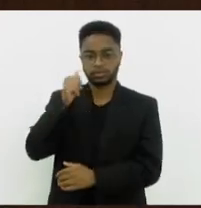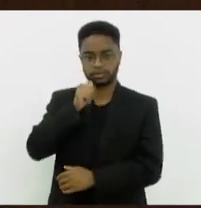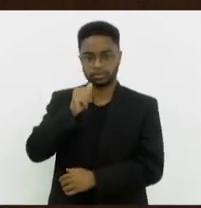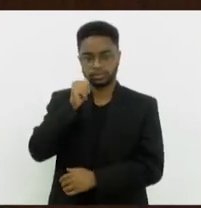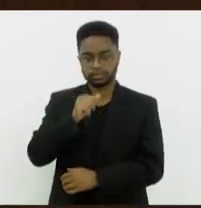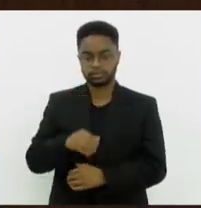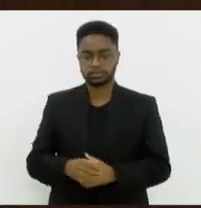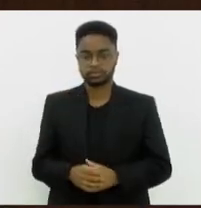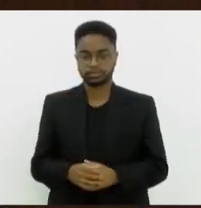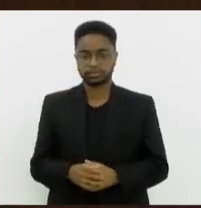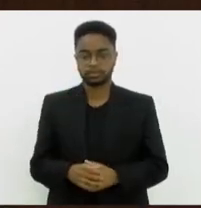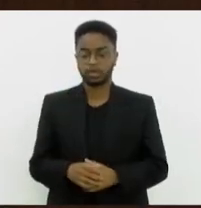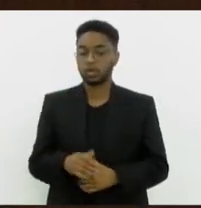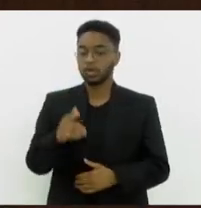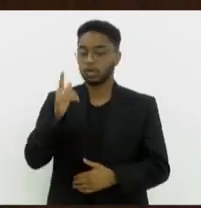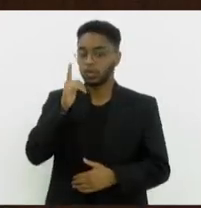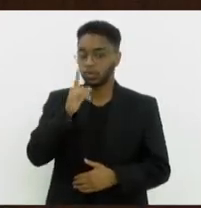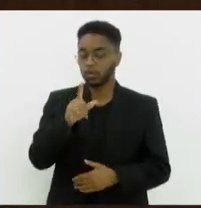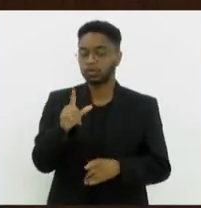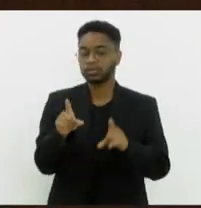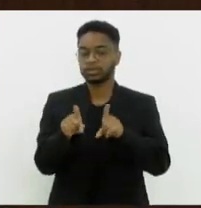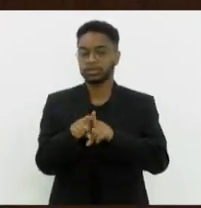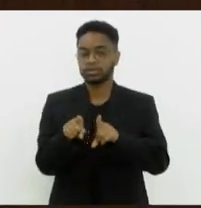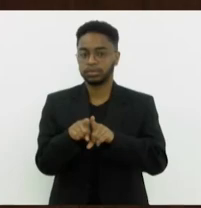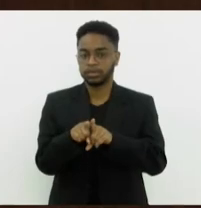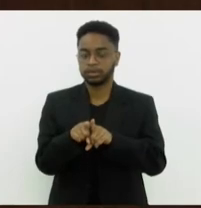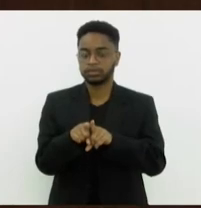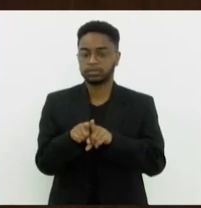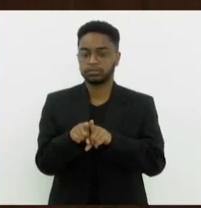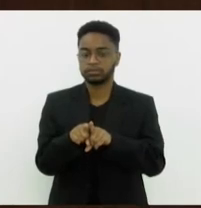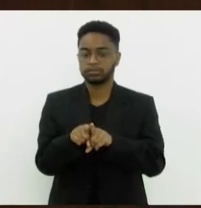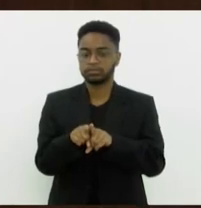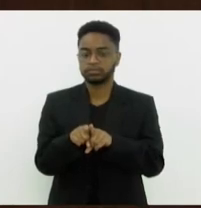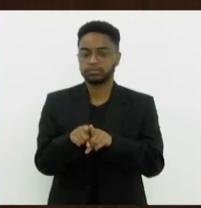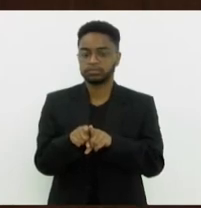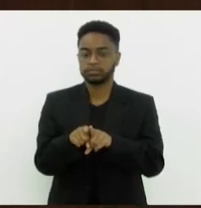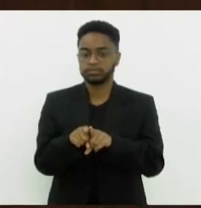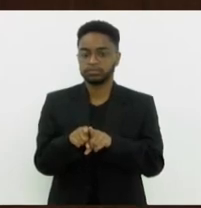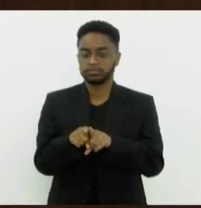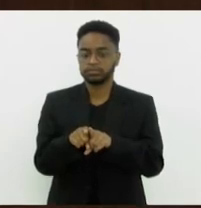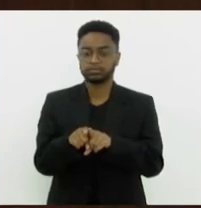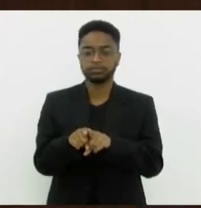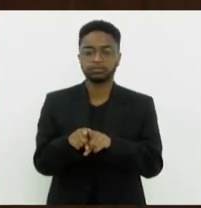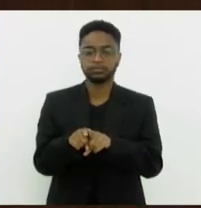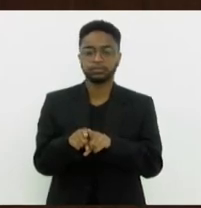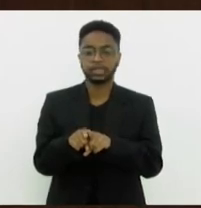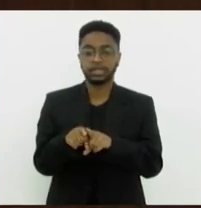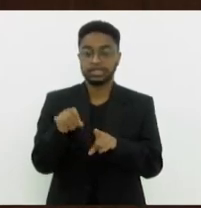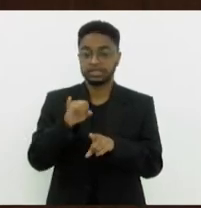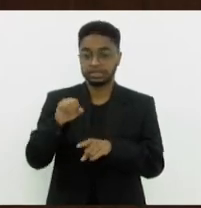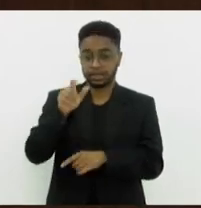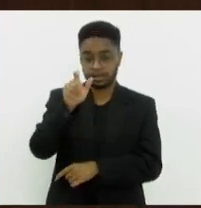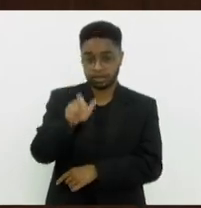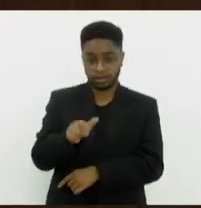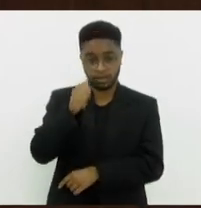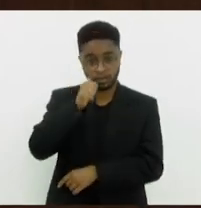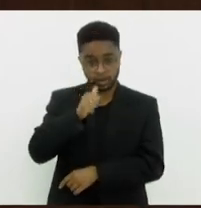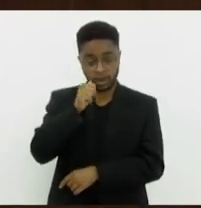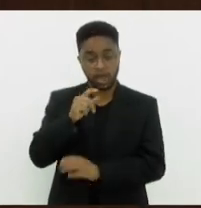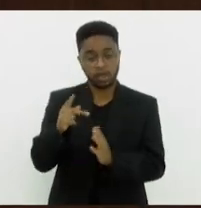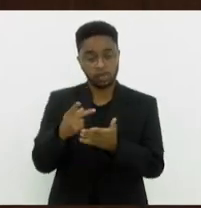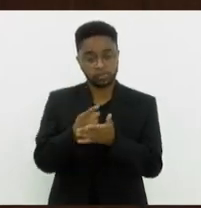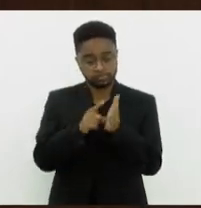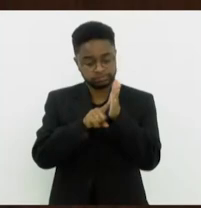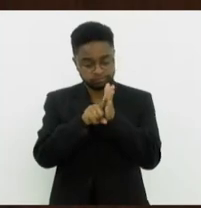Mulher. Conseguimos também a possibilidade de que as mulheres, ao serem submetidas a um exame de corpo